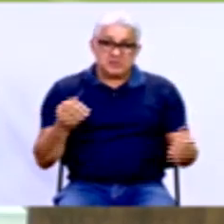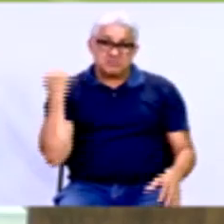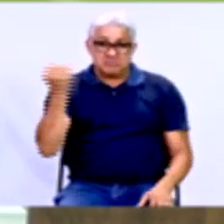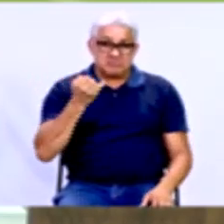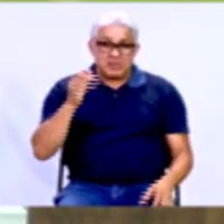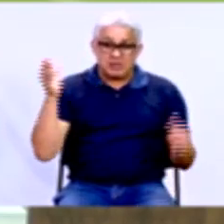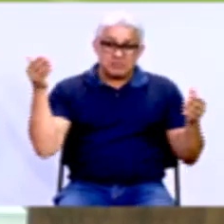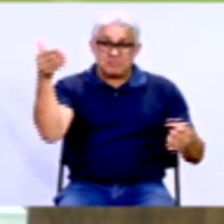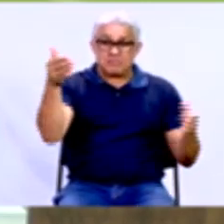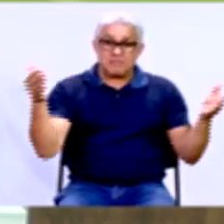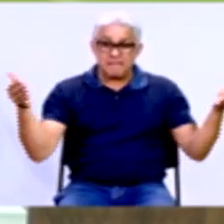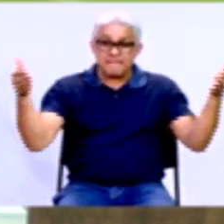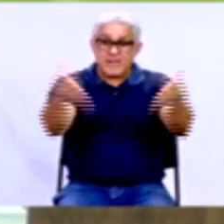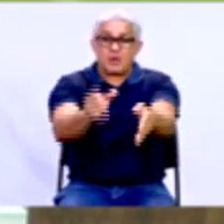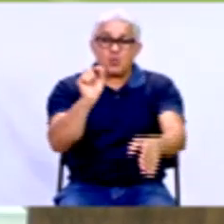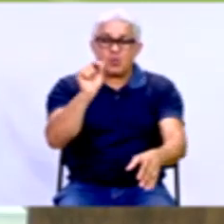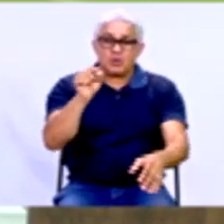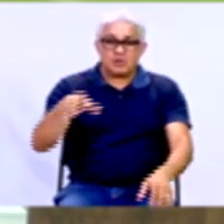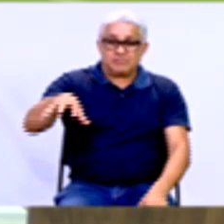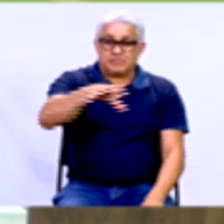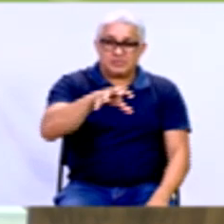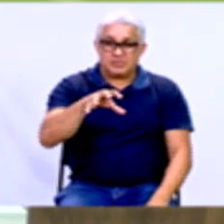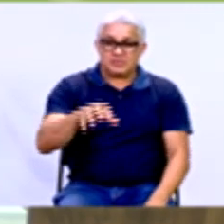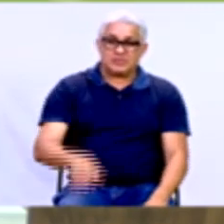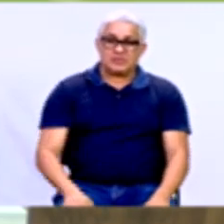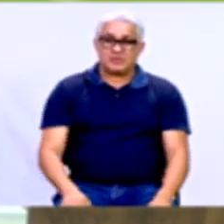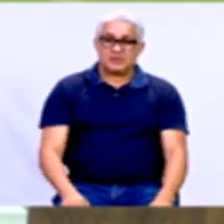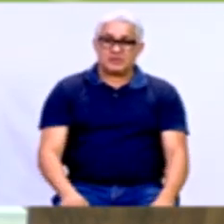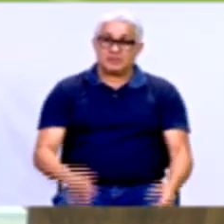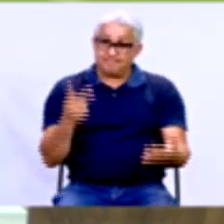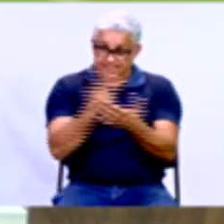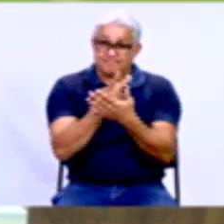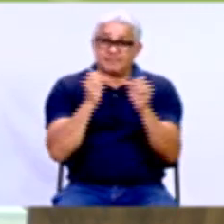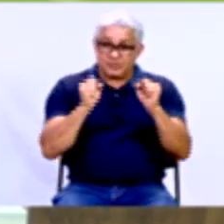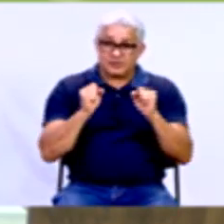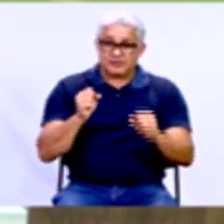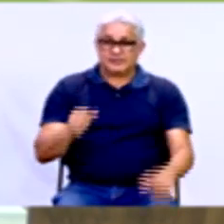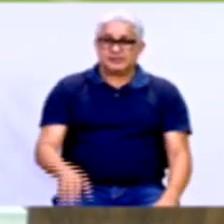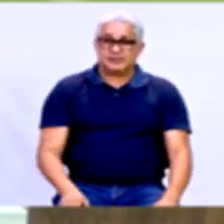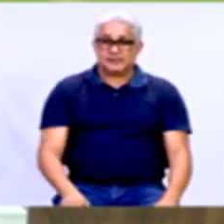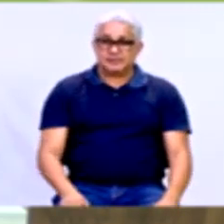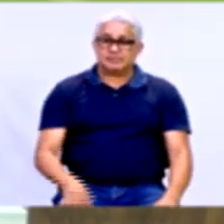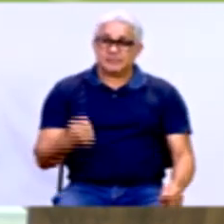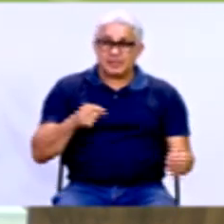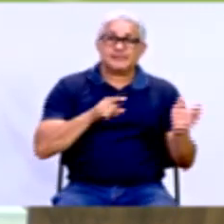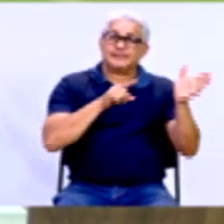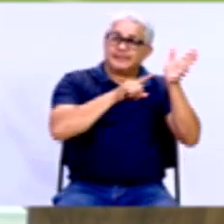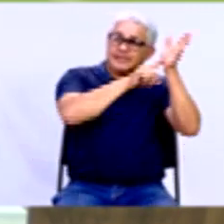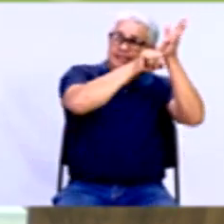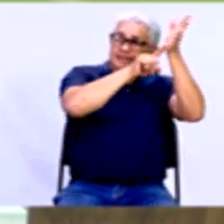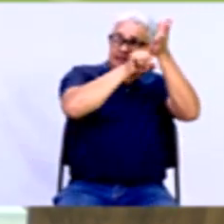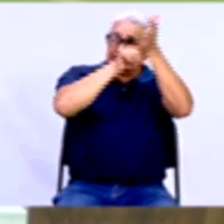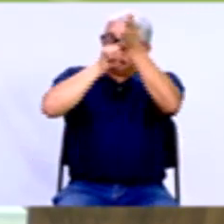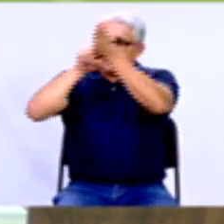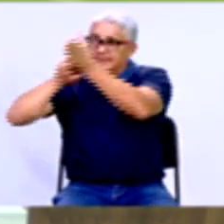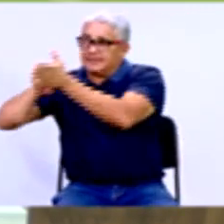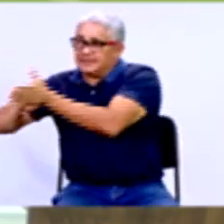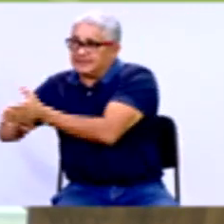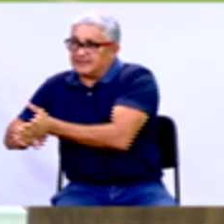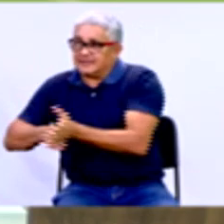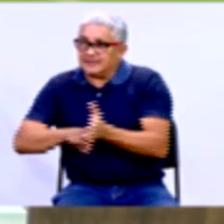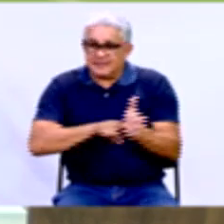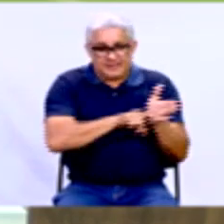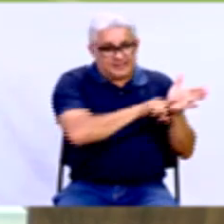e você cometer um erro que pode ser fatal para o negócio. Então é importante você fazer esses levantamentos, fazer a análise de correlação para